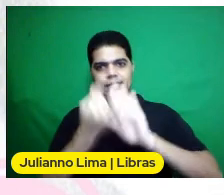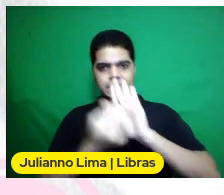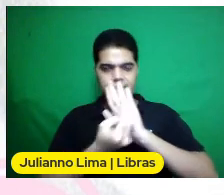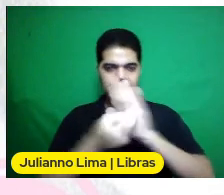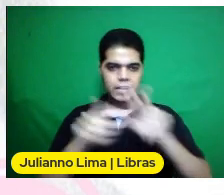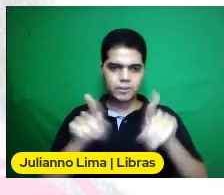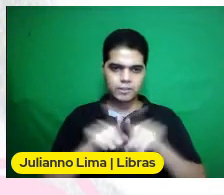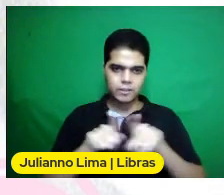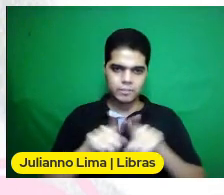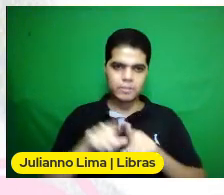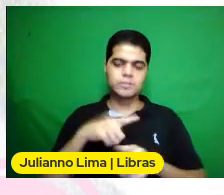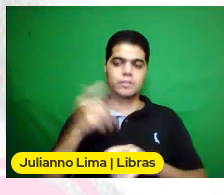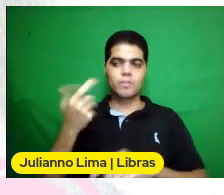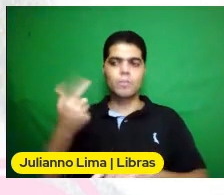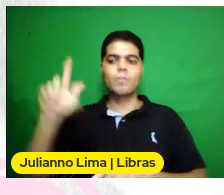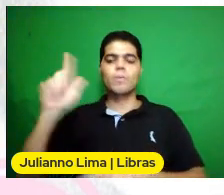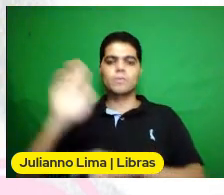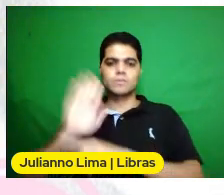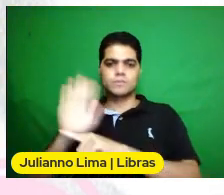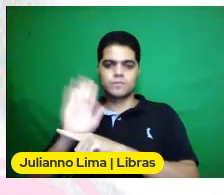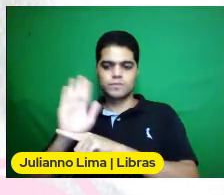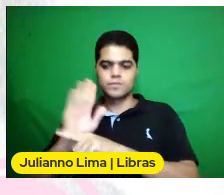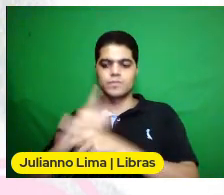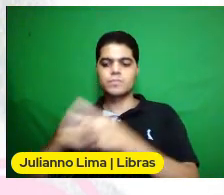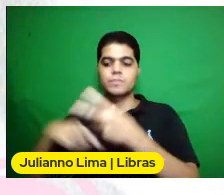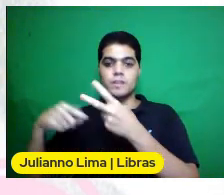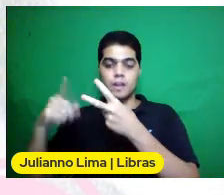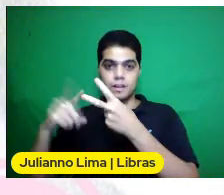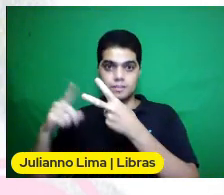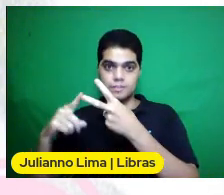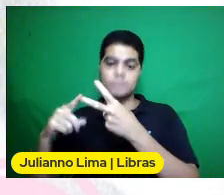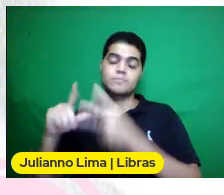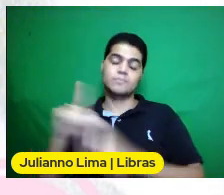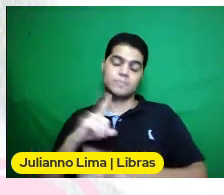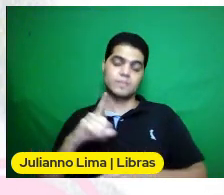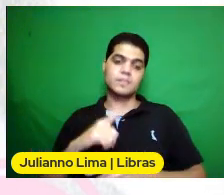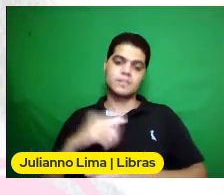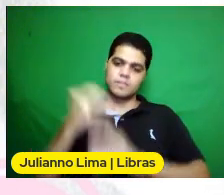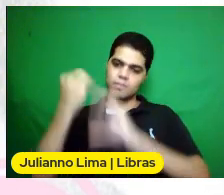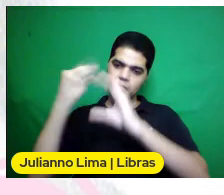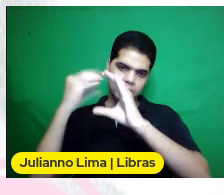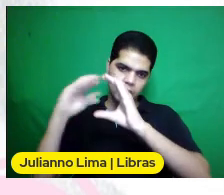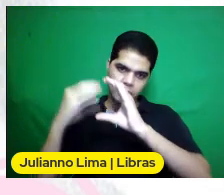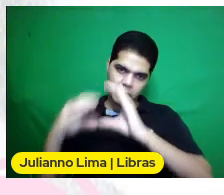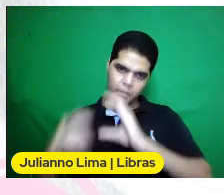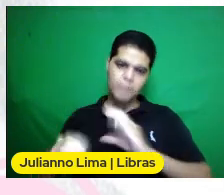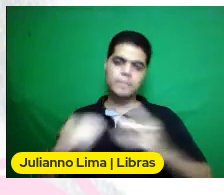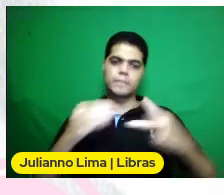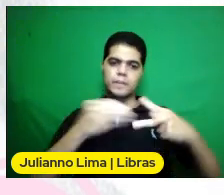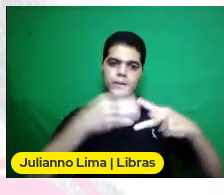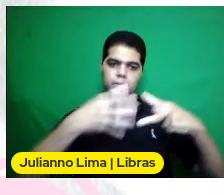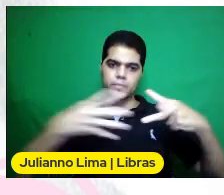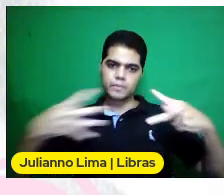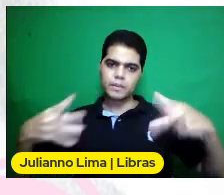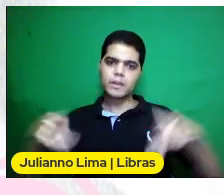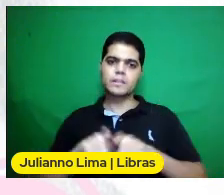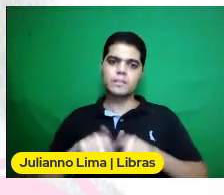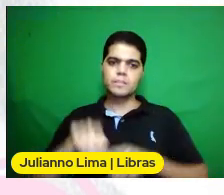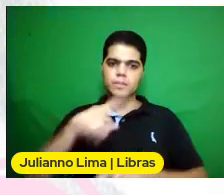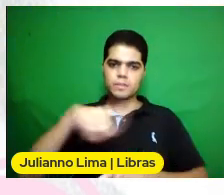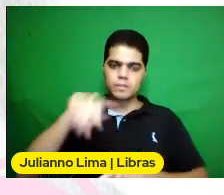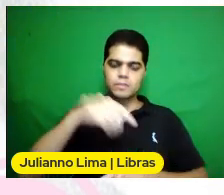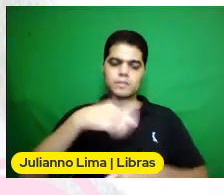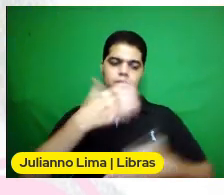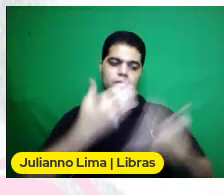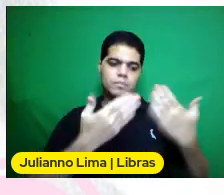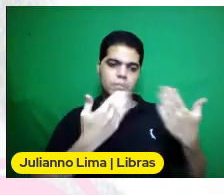parte do filme, certamente. E a gente vai publicar esses materiais didáticos lá no portal, vocês vão poder acompanhar, vão poder dialogar com os professores,